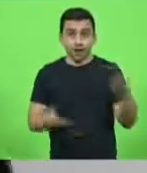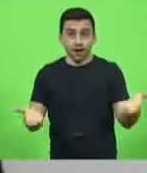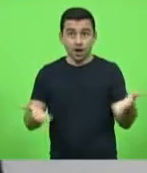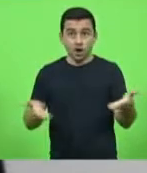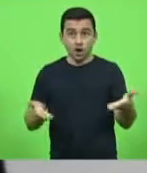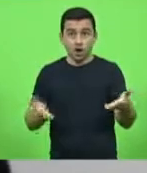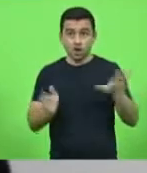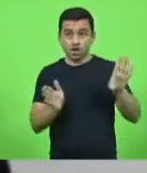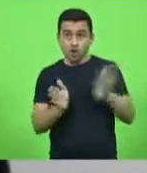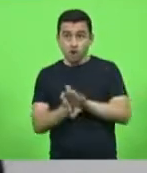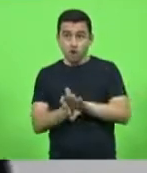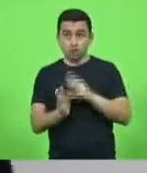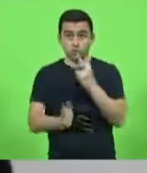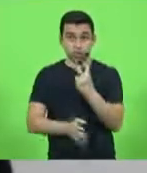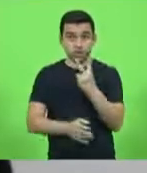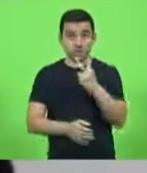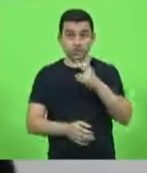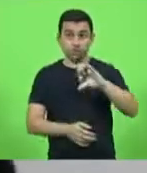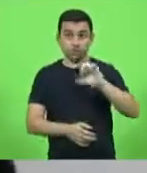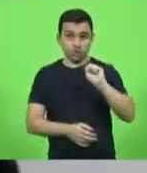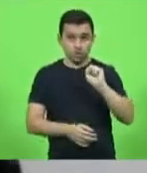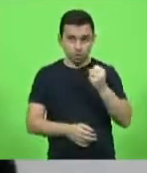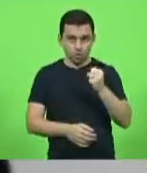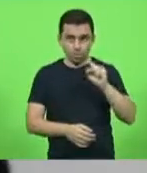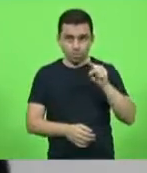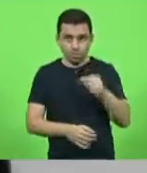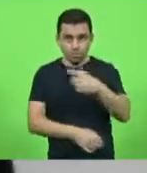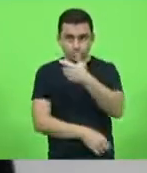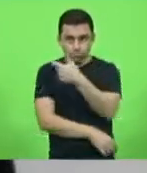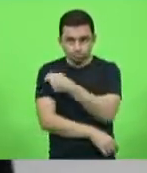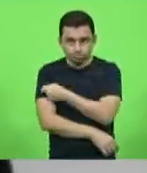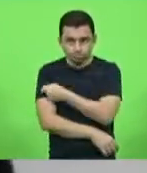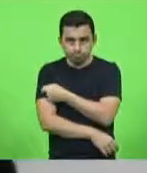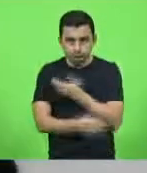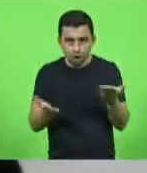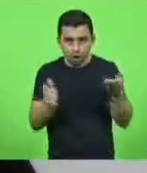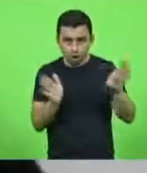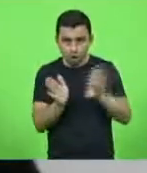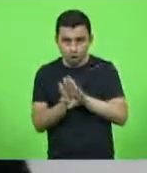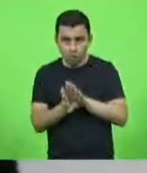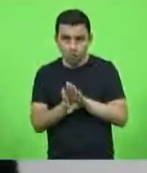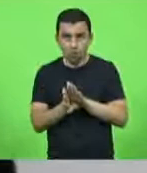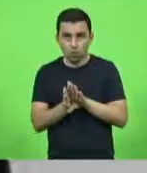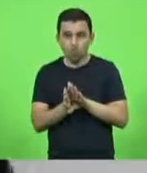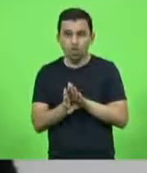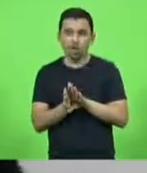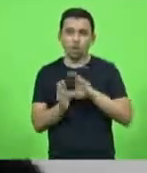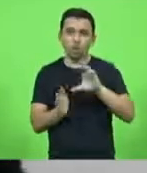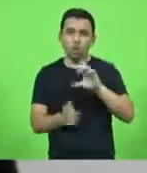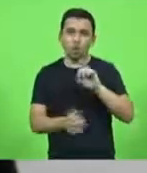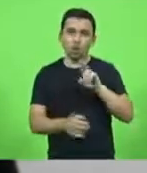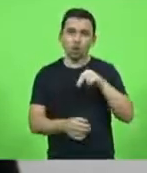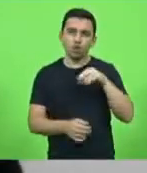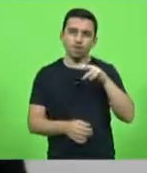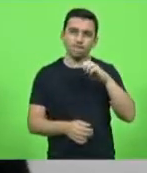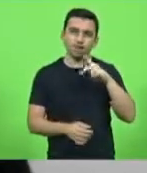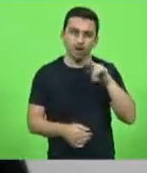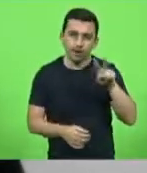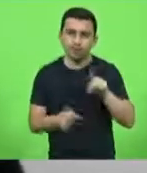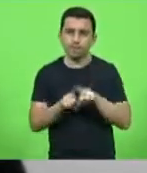recebeu 298.000 140 doses das vacinas tanto da Corona vac quanto da